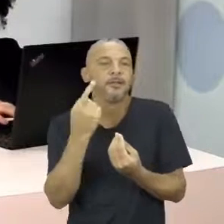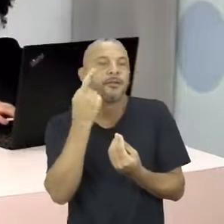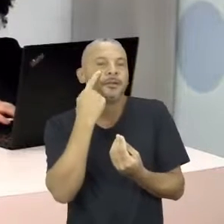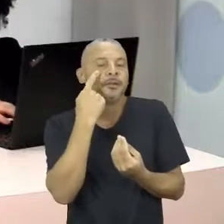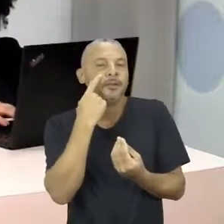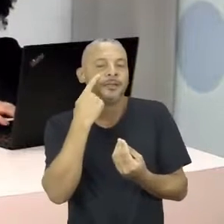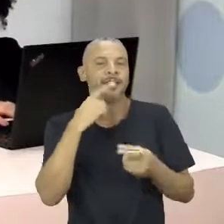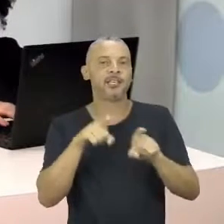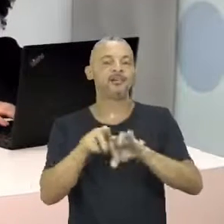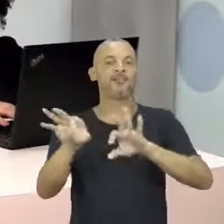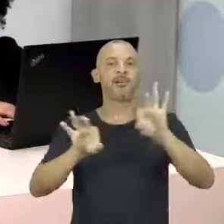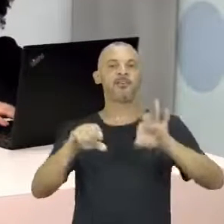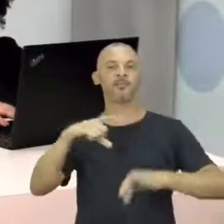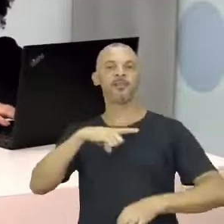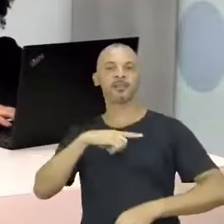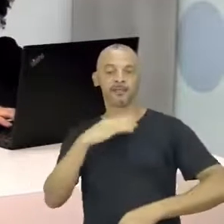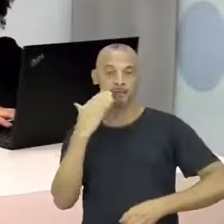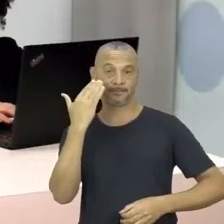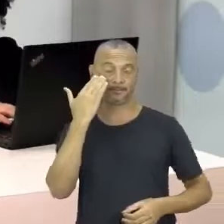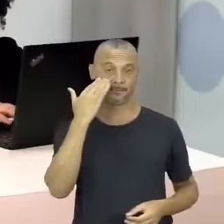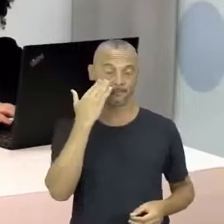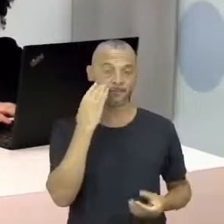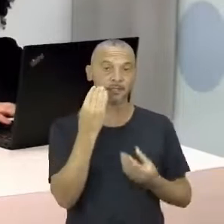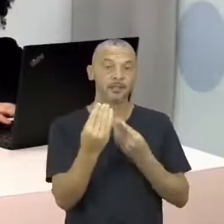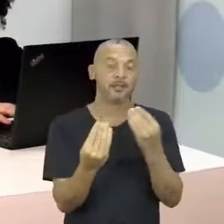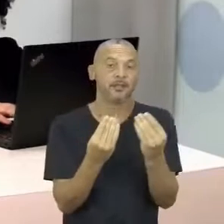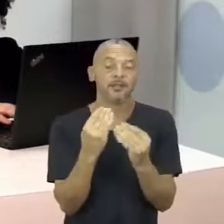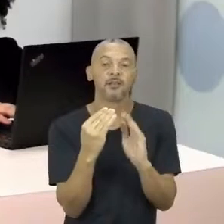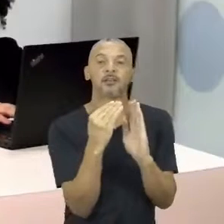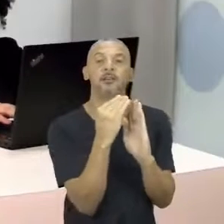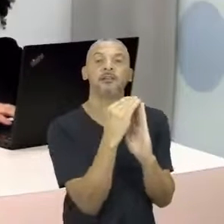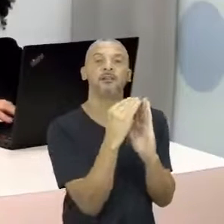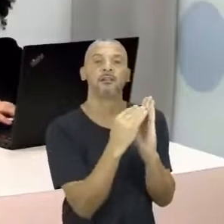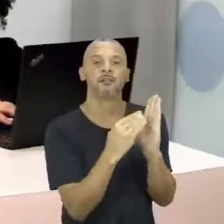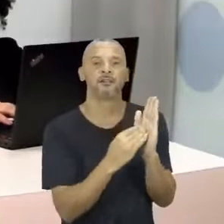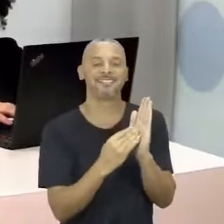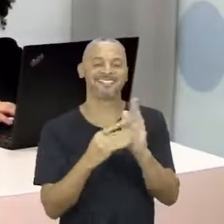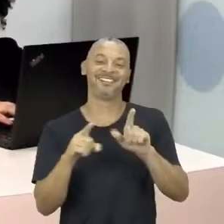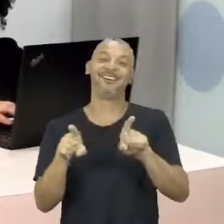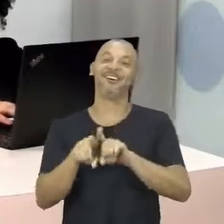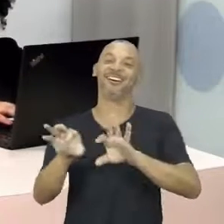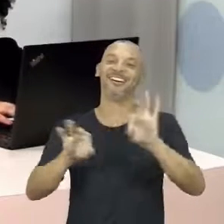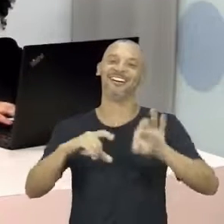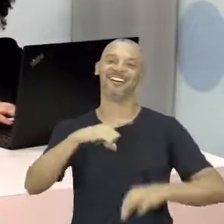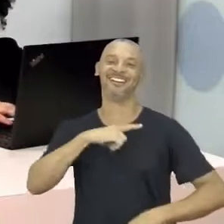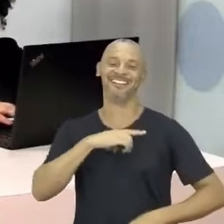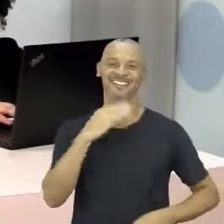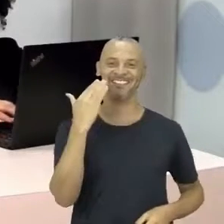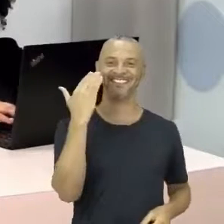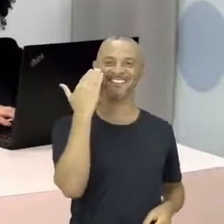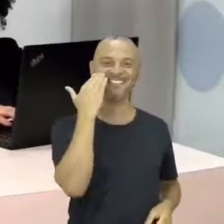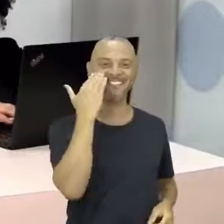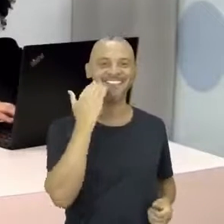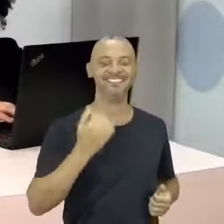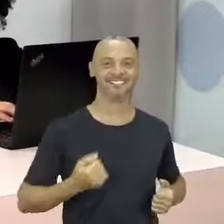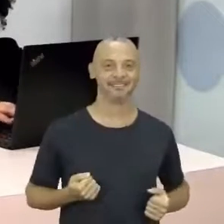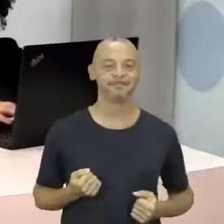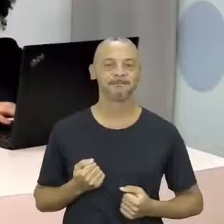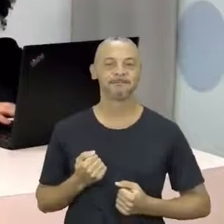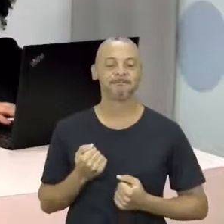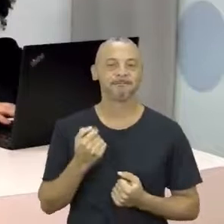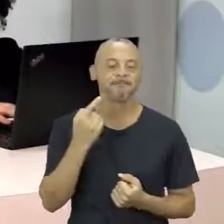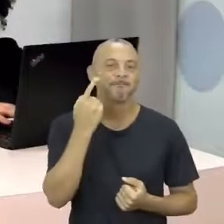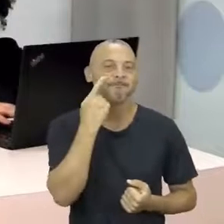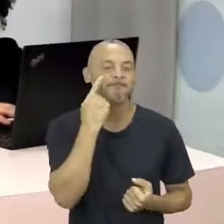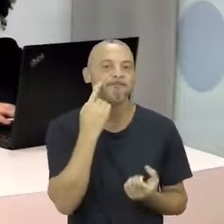a cargo efetivo, como participar do processo seletivo. Aqui, a gente está falando da inscrição para o processo seletivo, tá? O Luiz